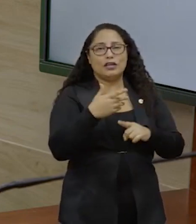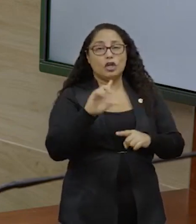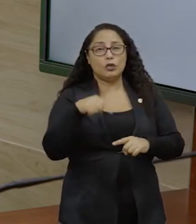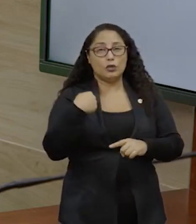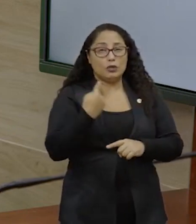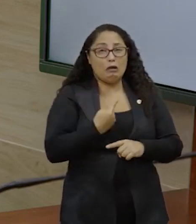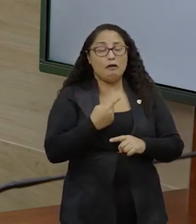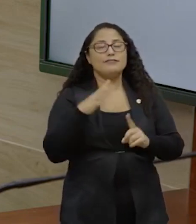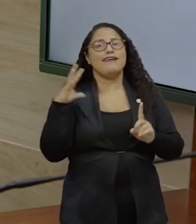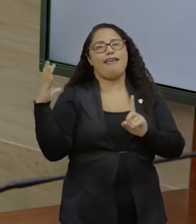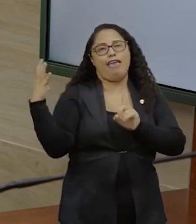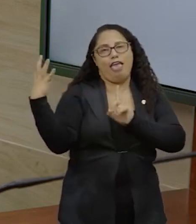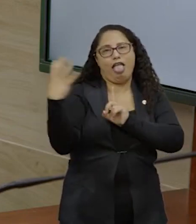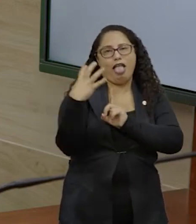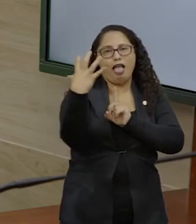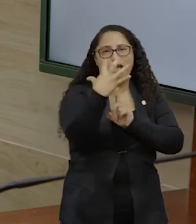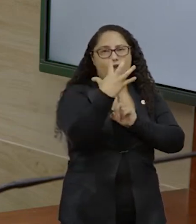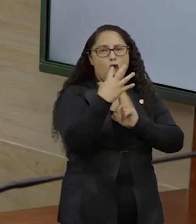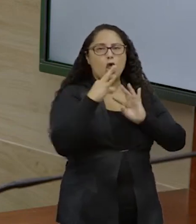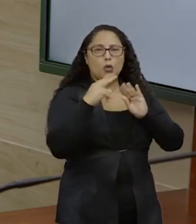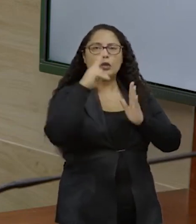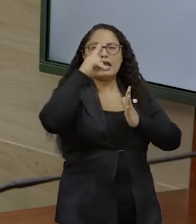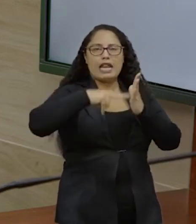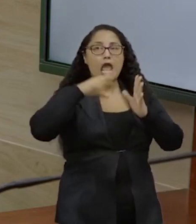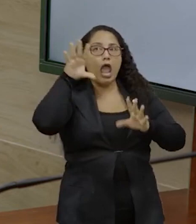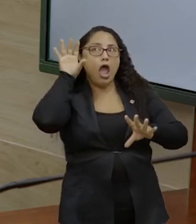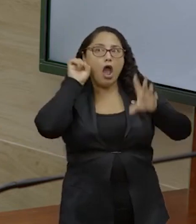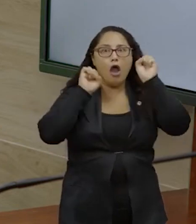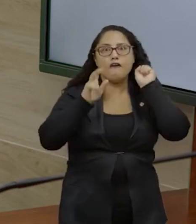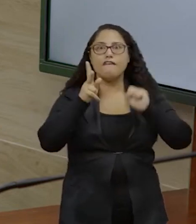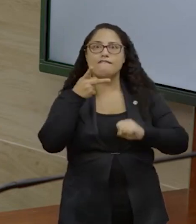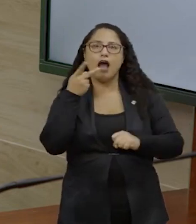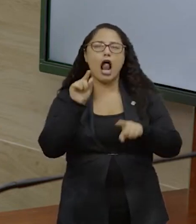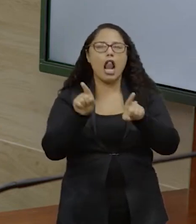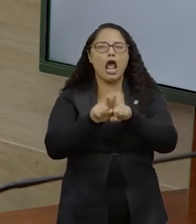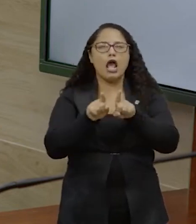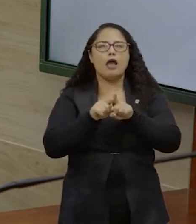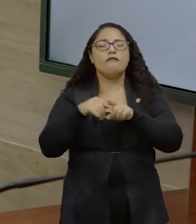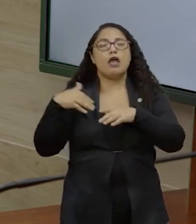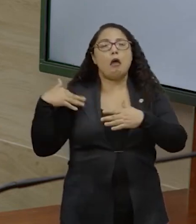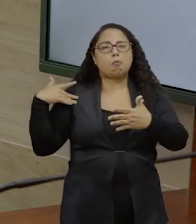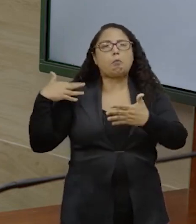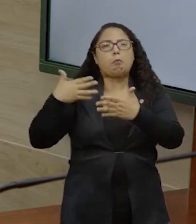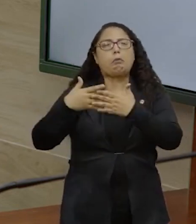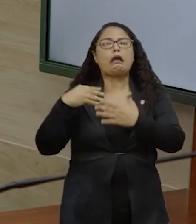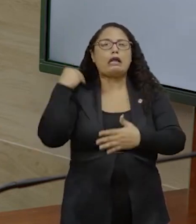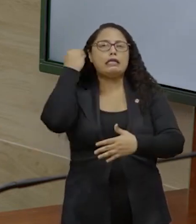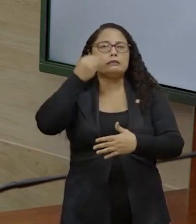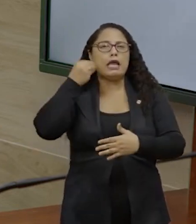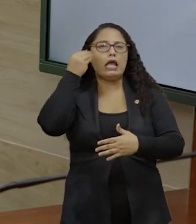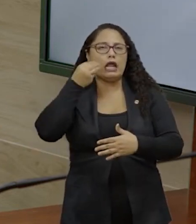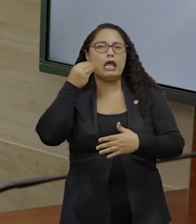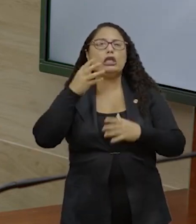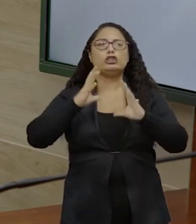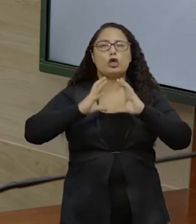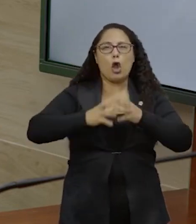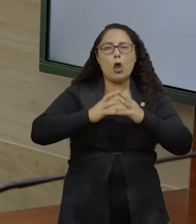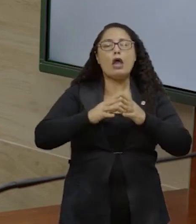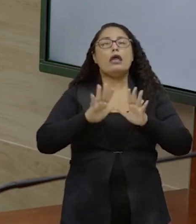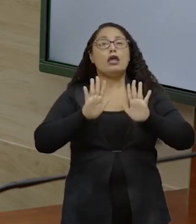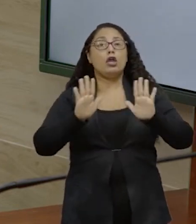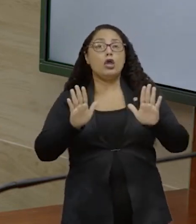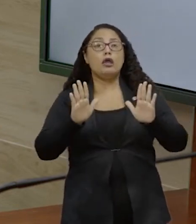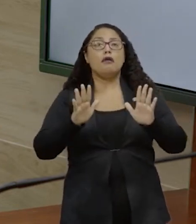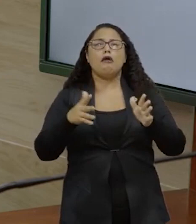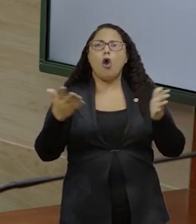a gente é influenciado, né? Tudo que a gente lê, tudo que a gente escuta, tudo que a gente fala vem das nossas experiências, né? E isso está sendo